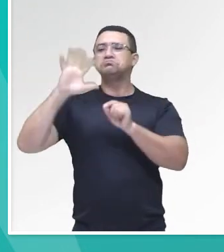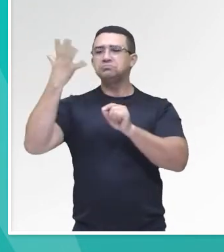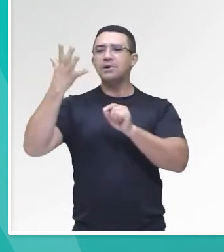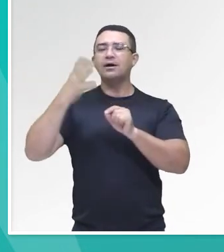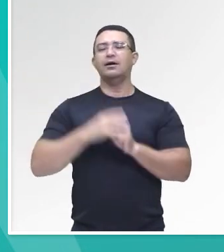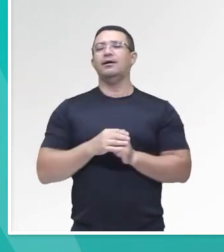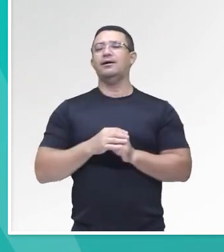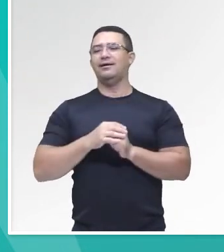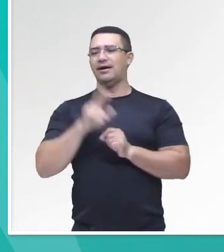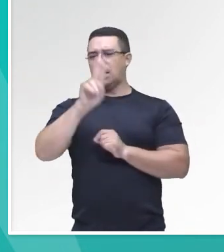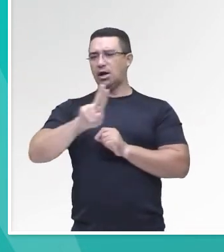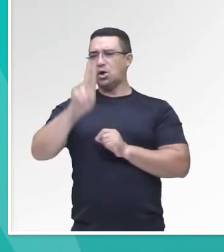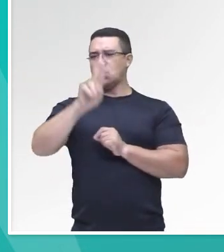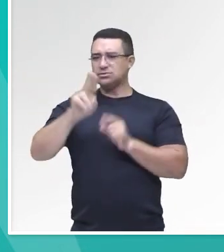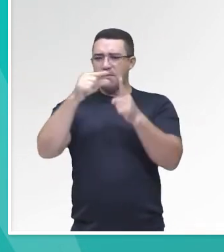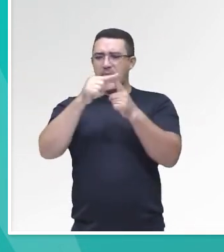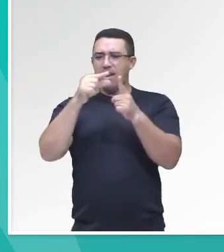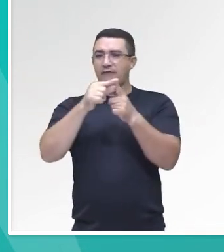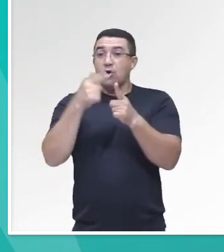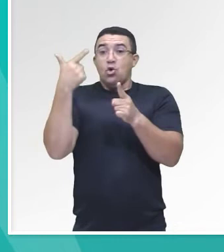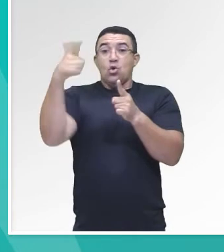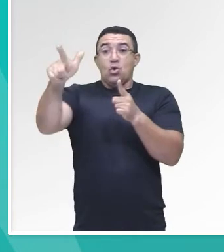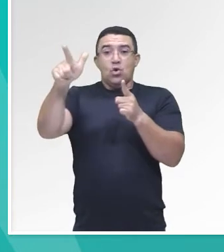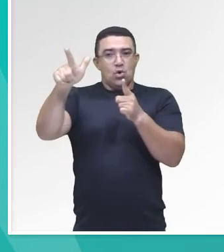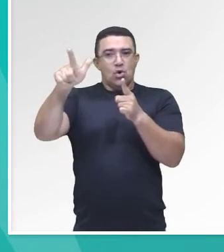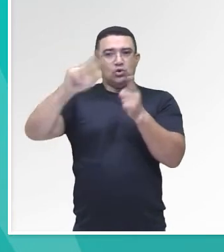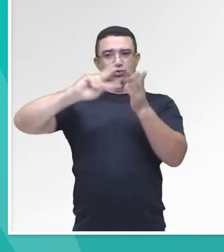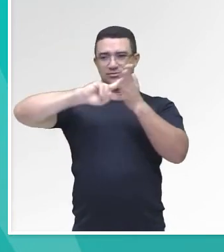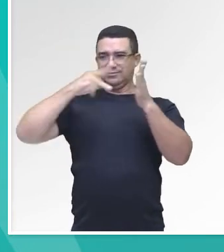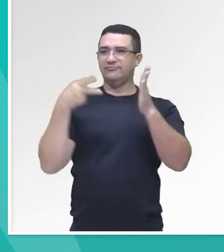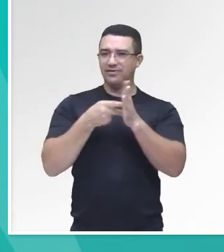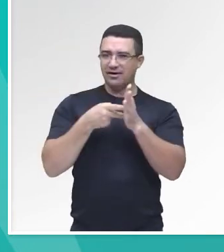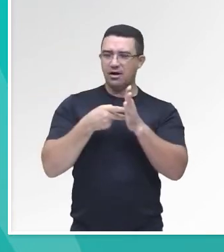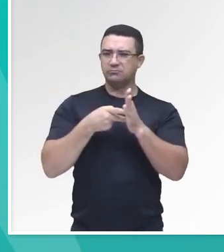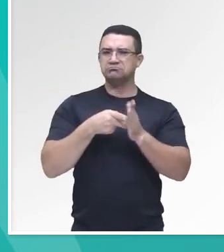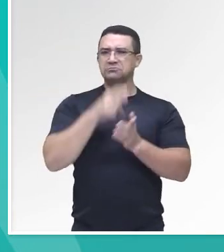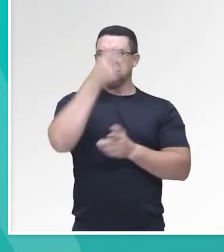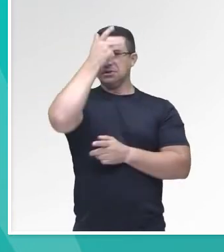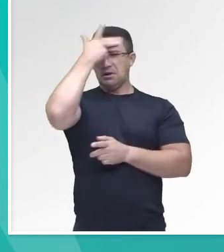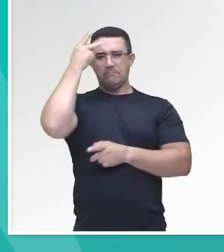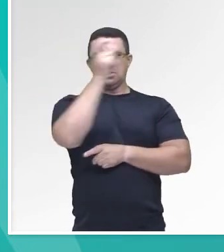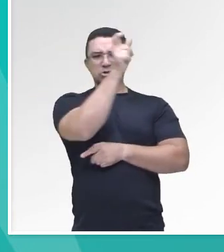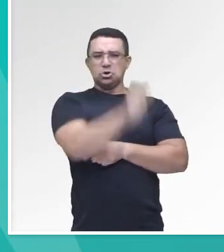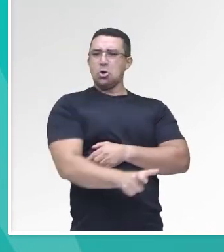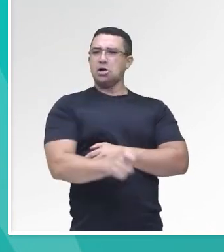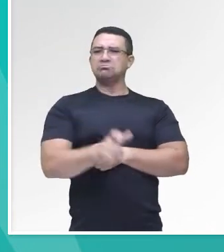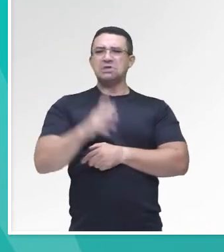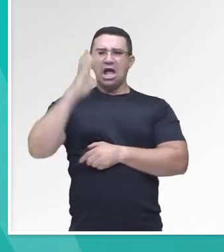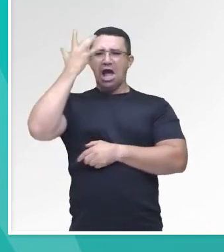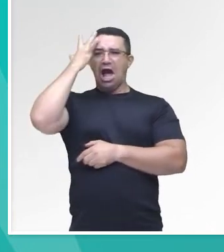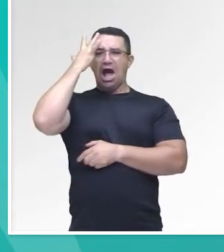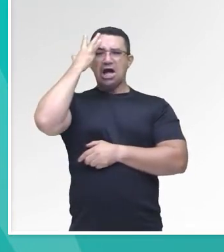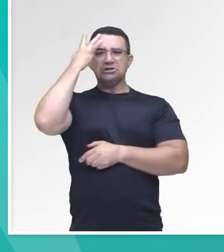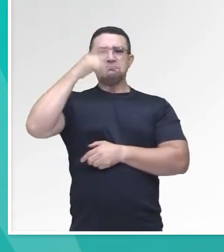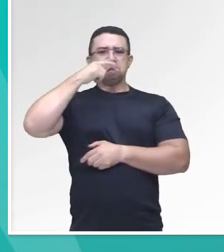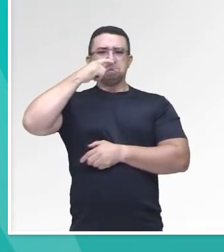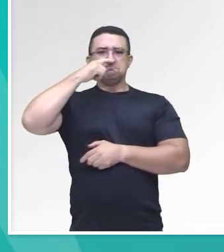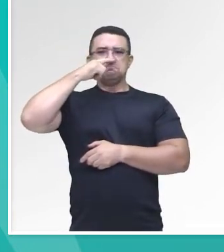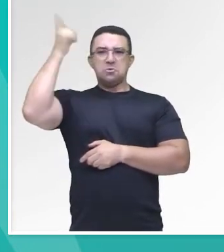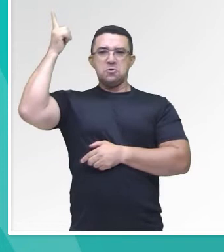quê? Representado, né, por essa pessoa que se acha que é uma estrela, que todo mundo tem que admirar, que